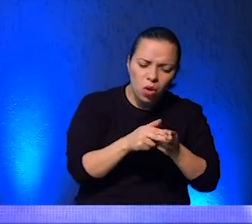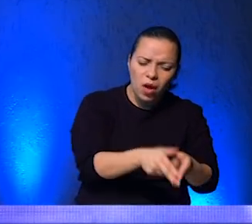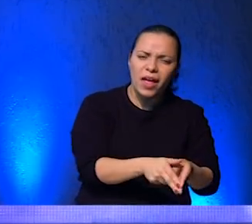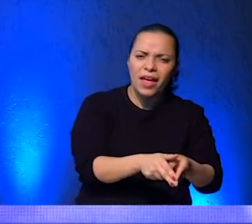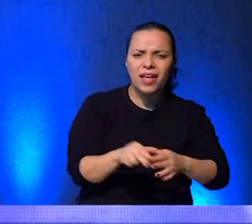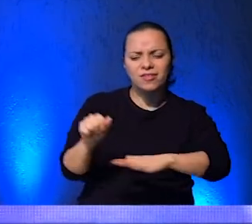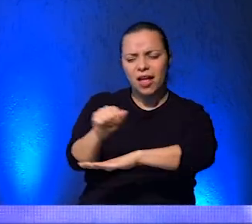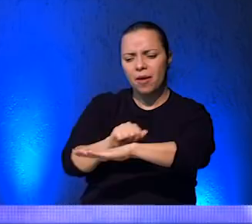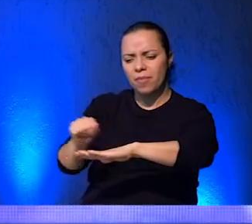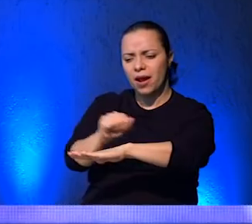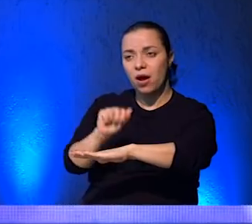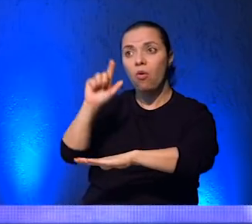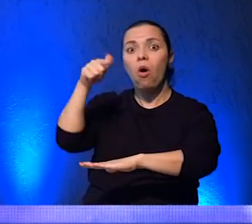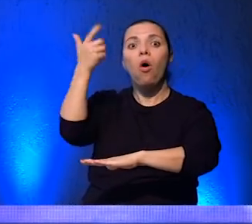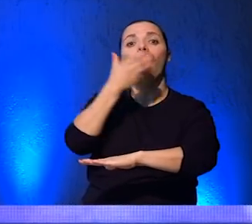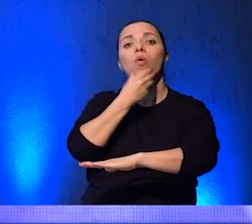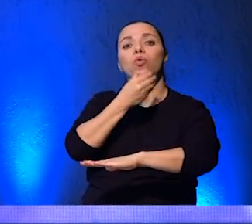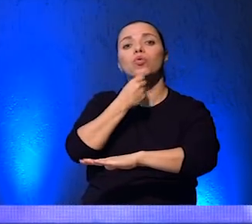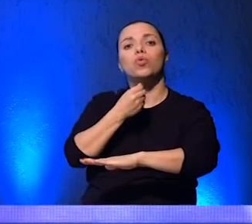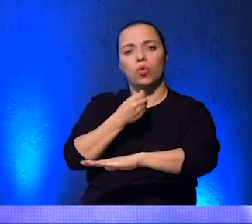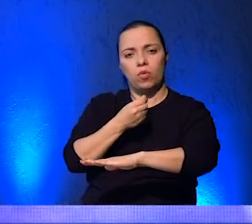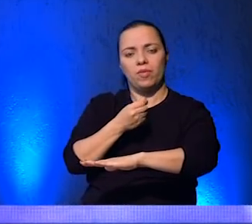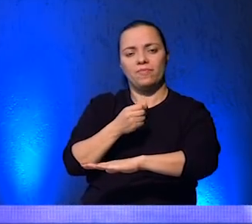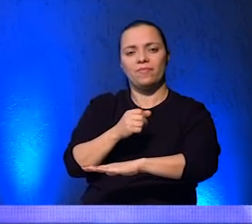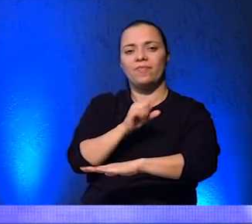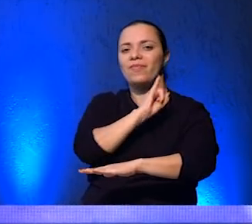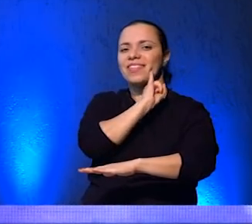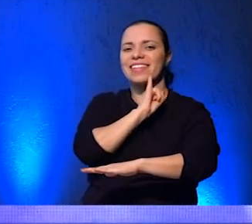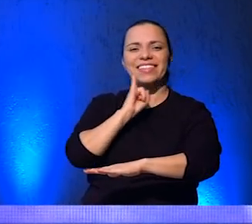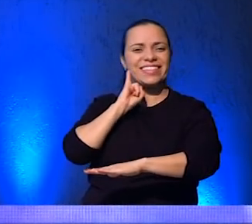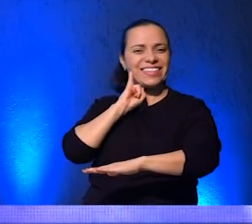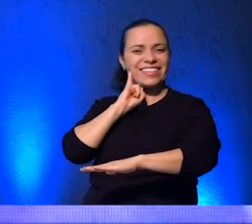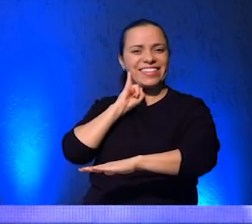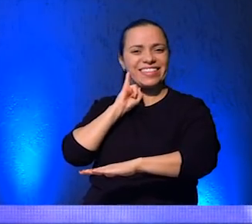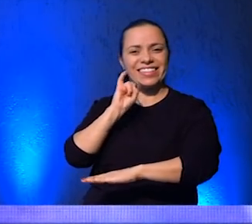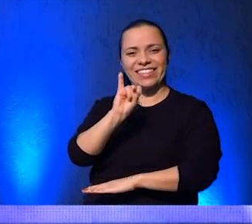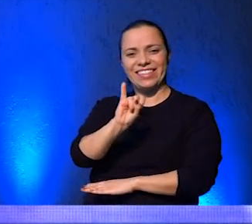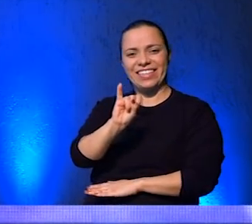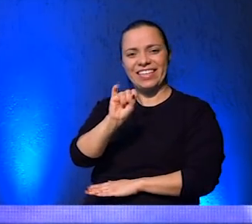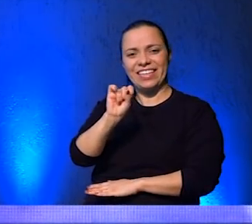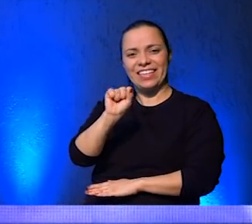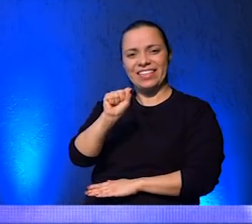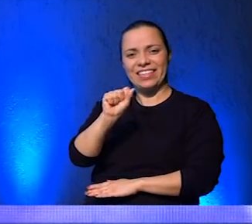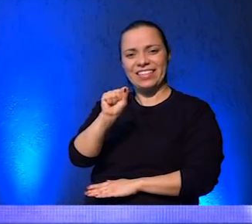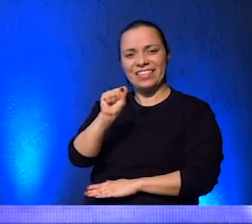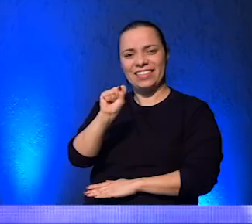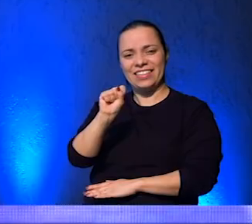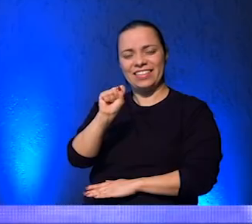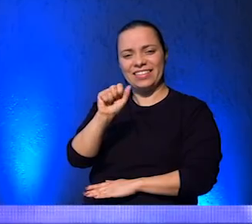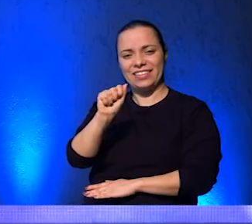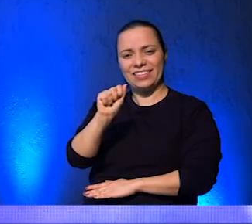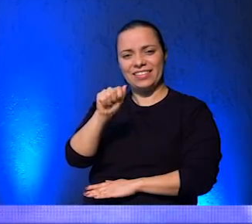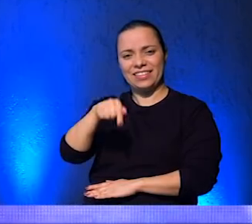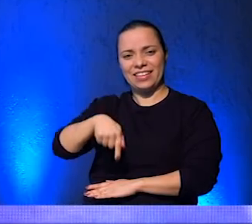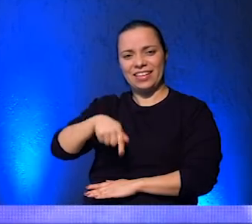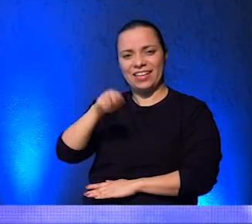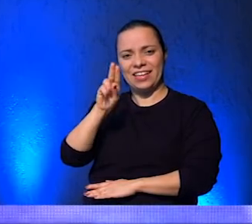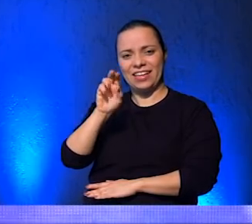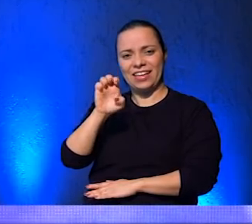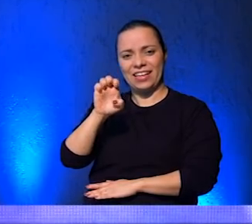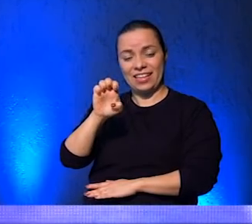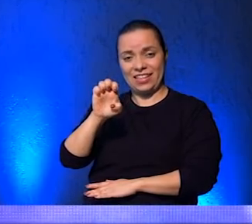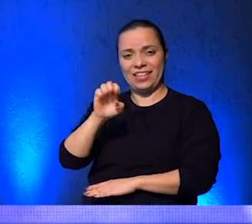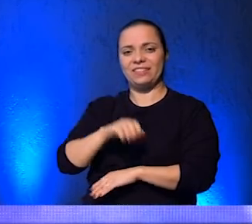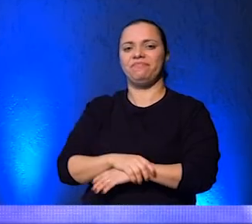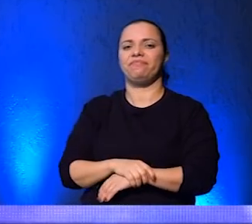isaque a bíblia diz que quando isaque começa a sua vida a bíblia diz que entulharam os poços